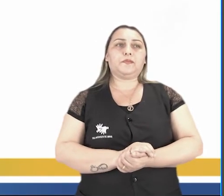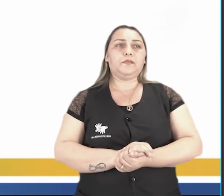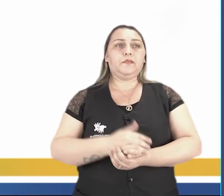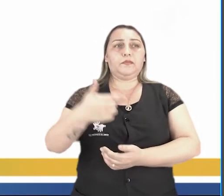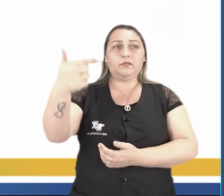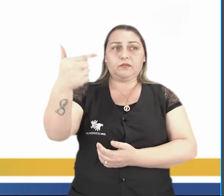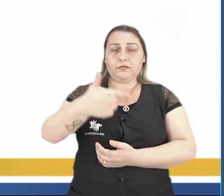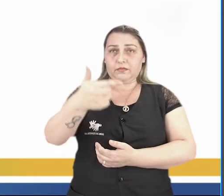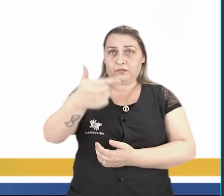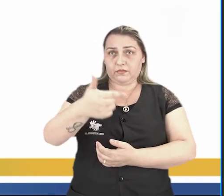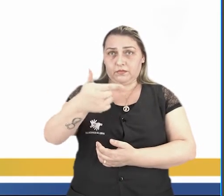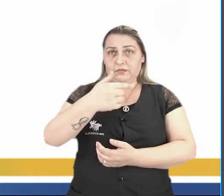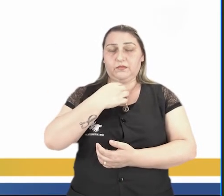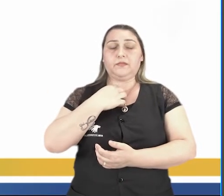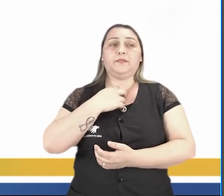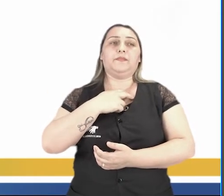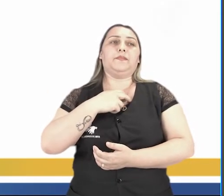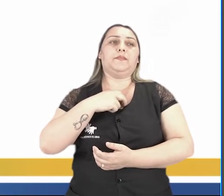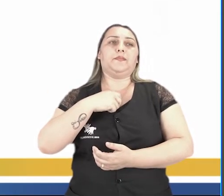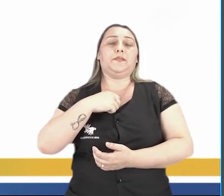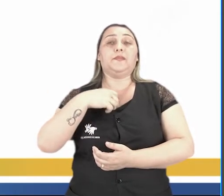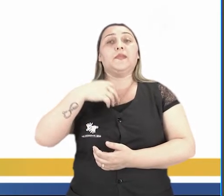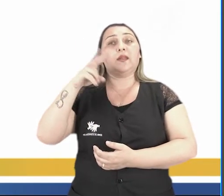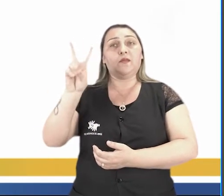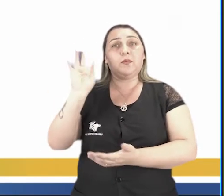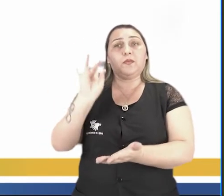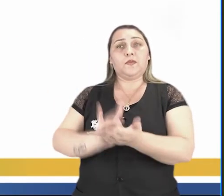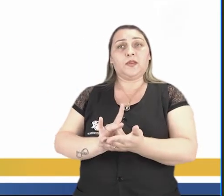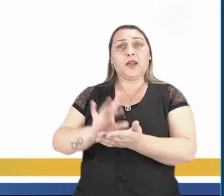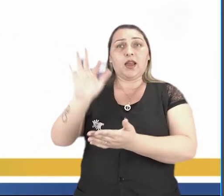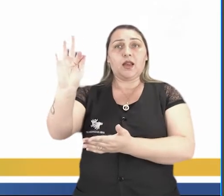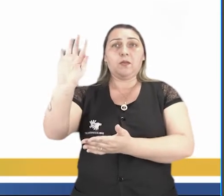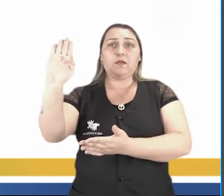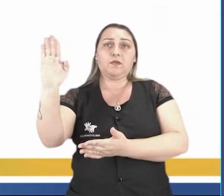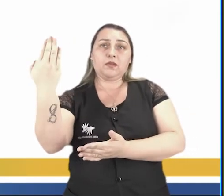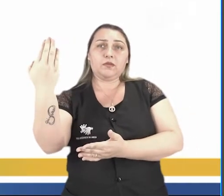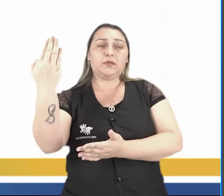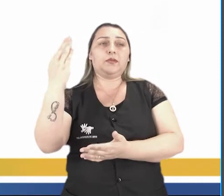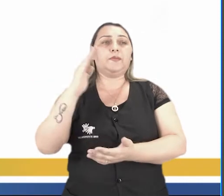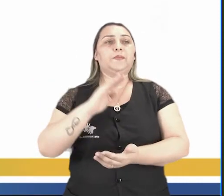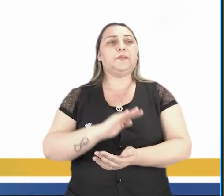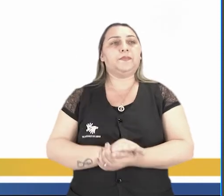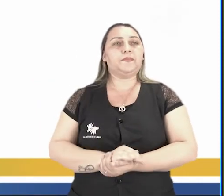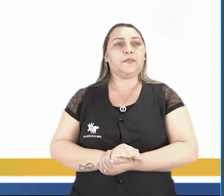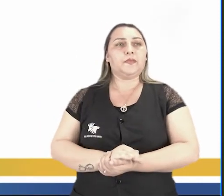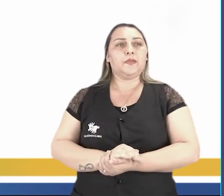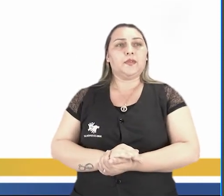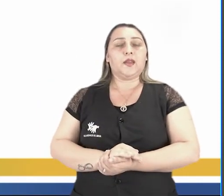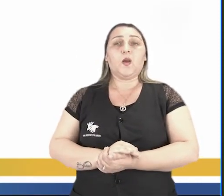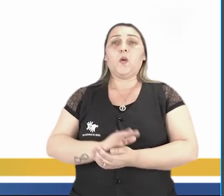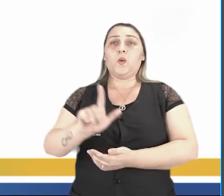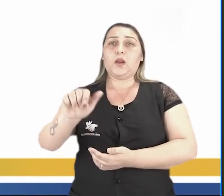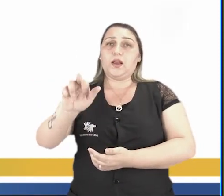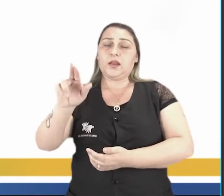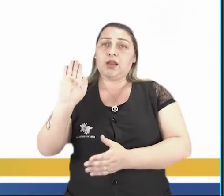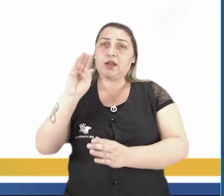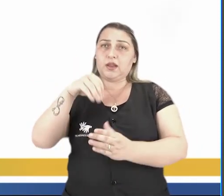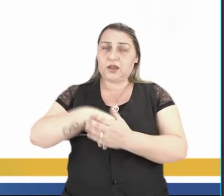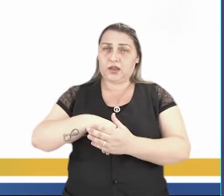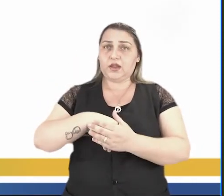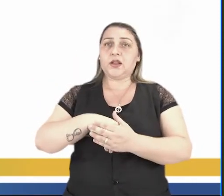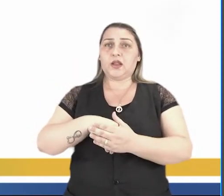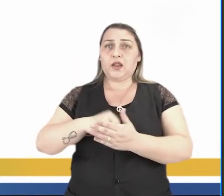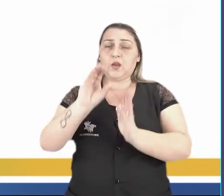Vamos à nossa segunda questãozinha. Marque V para verdadeiro e F para falso. O lazer vem tendo o